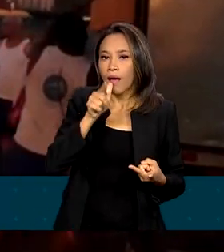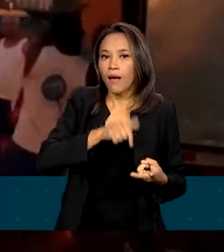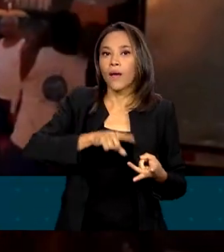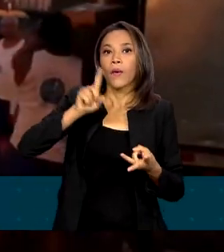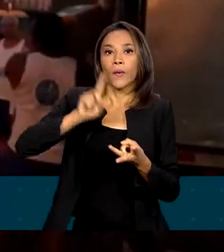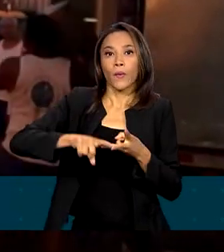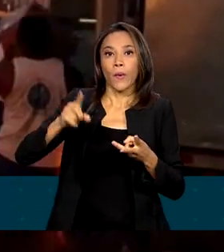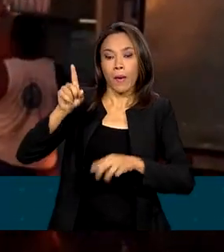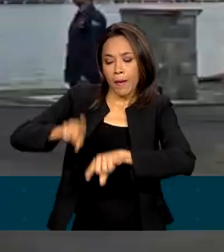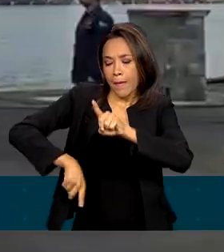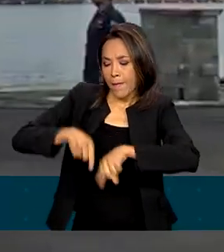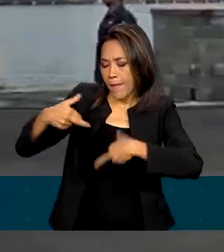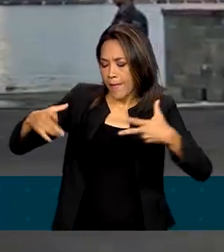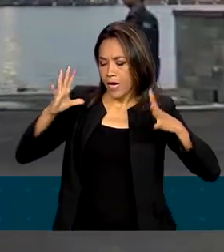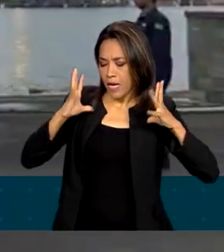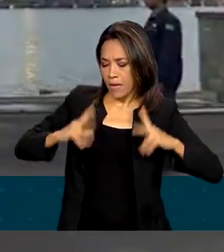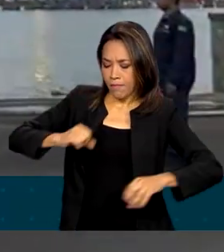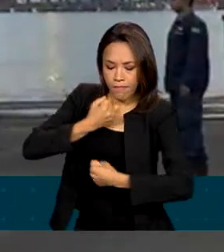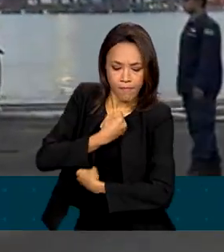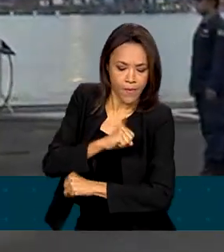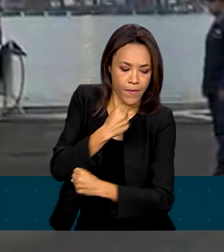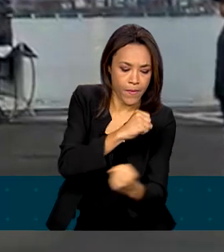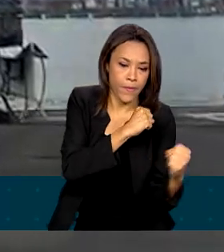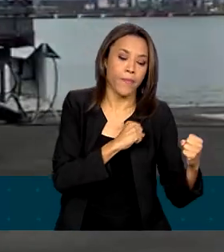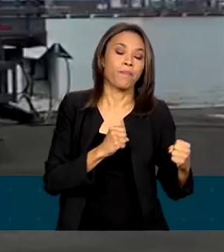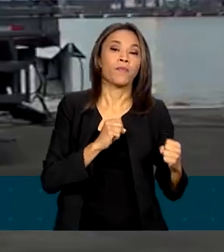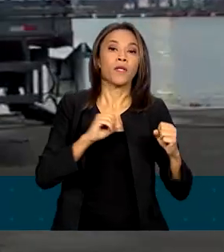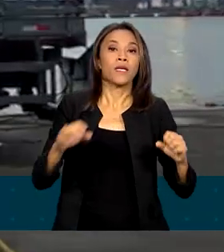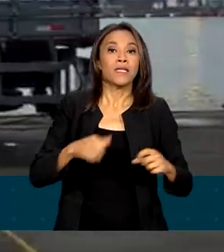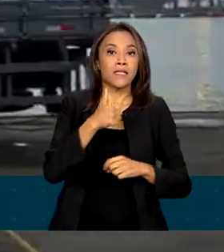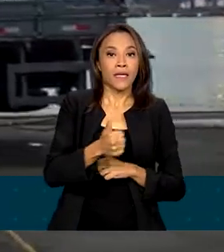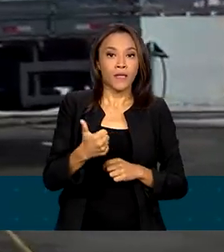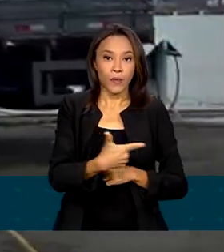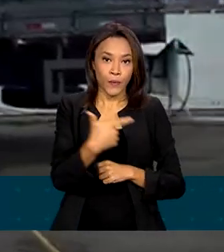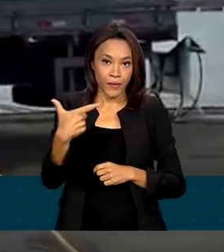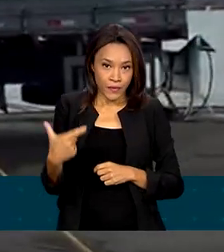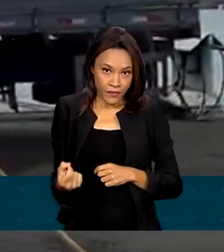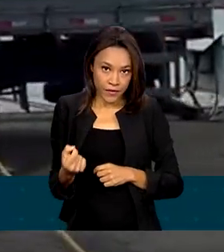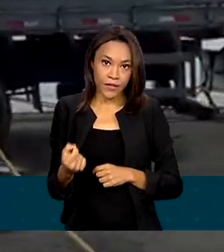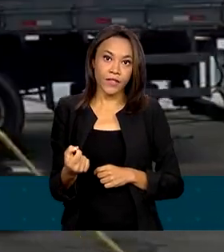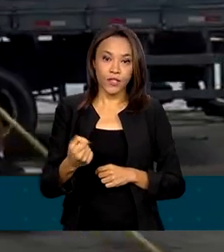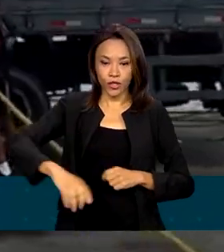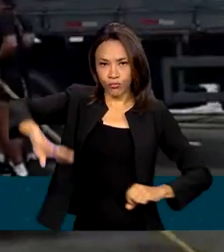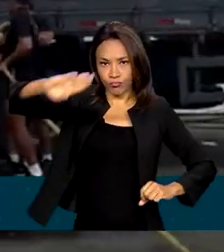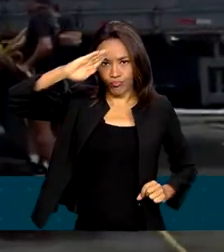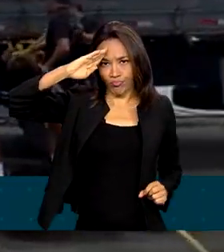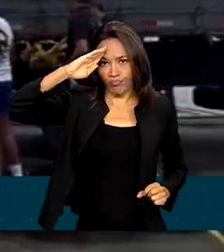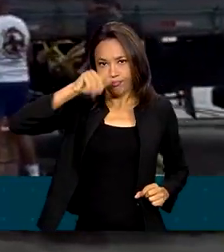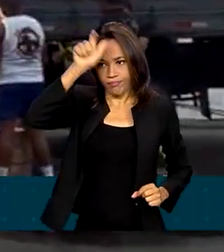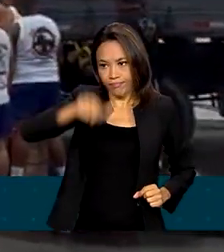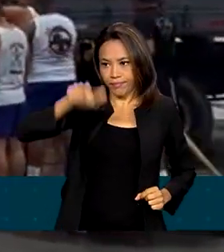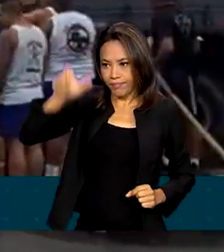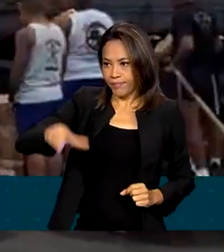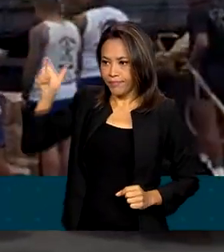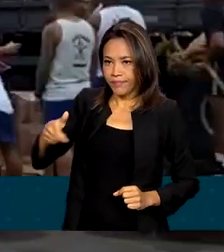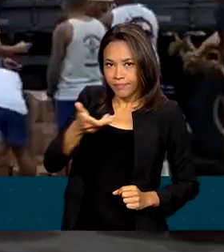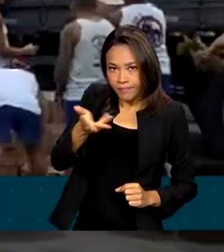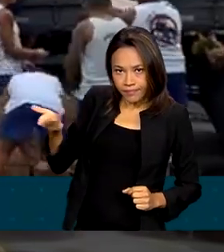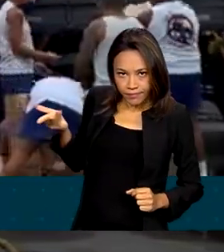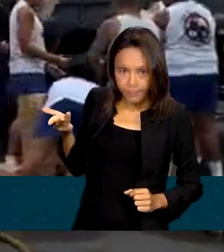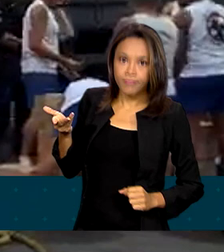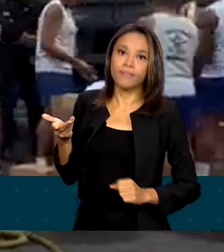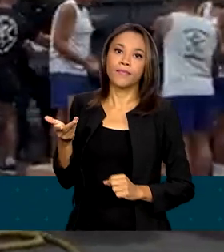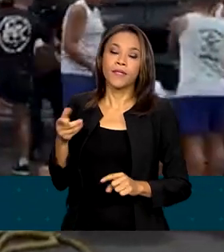materiais de Higiene e Limpeza 120 militares do grupamento de patrulha naval do Sul